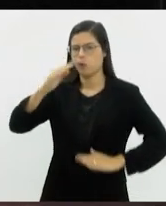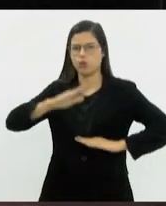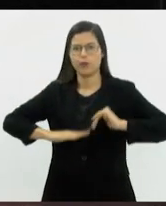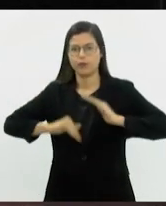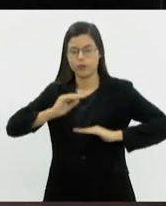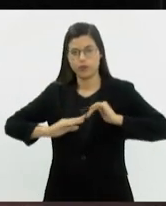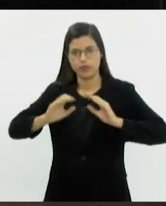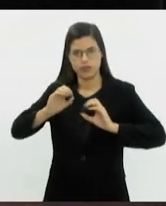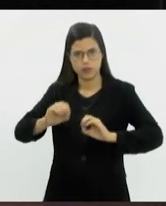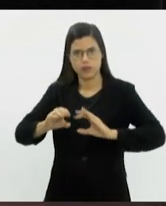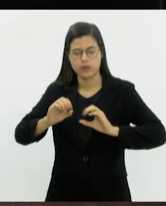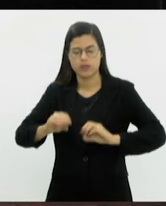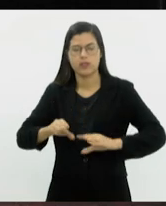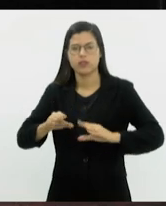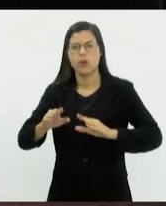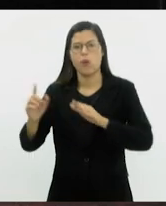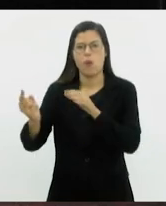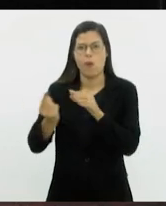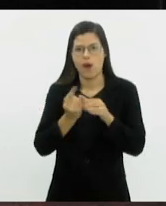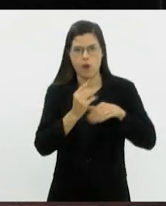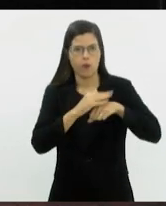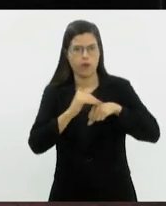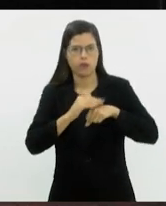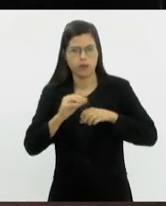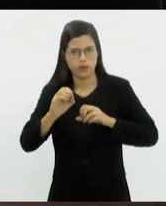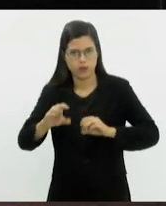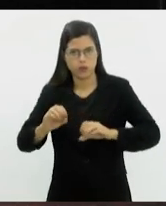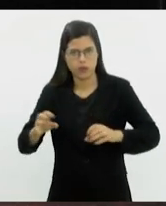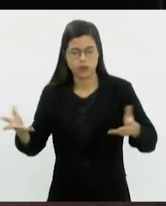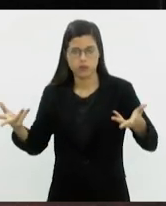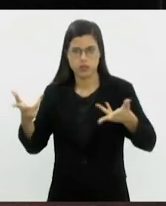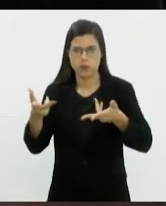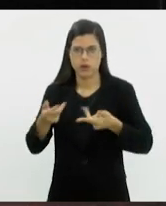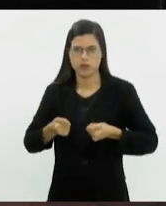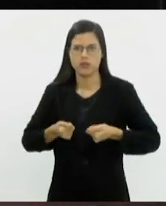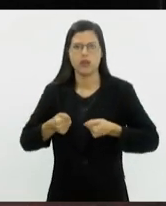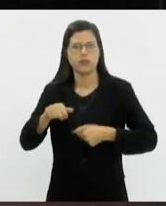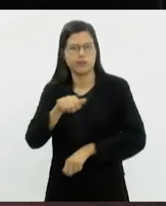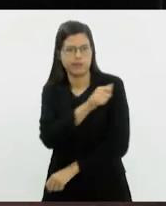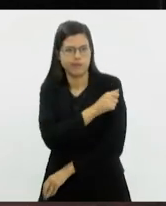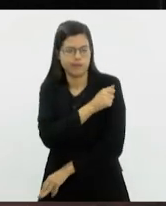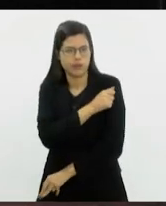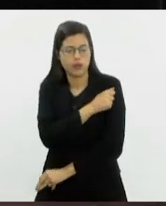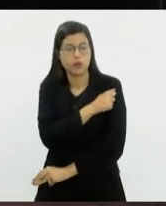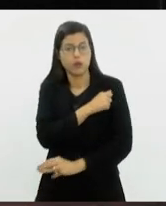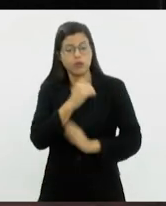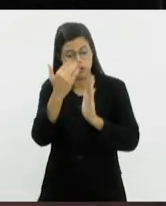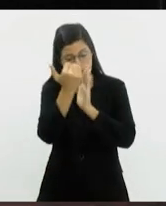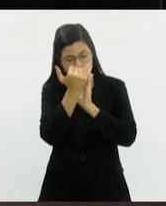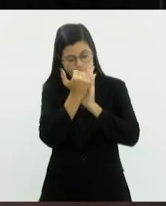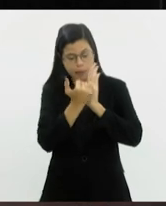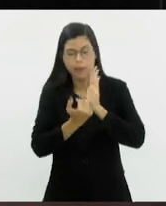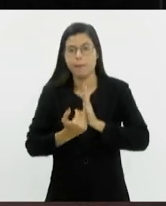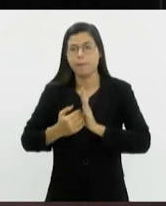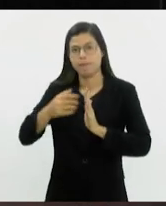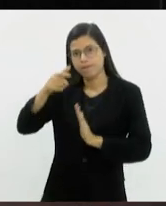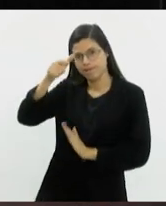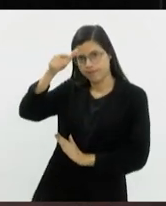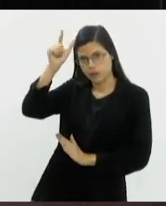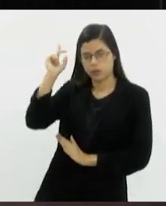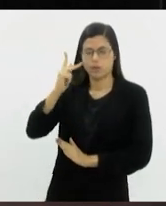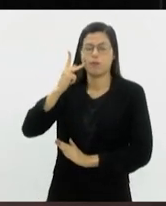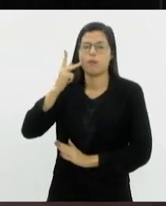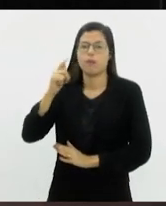de educação, acolhimento e educação de qualidade para os nossos alunos. Essas pautas, presidente, deputado Luiz Paulo,